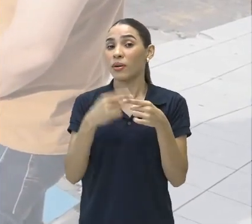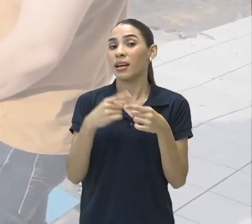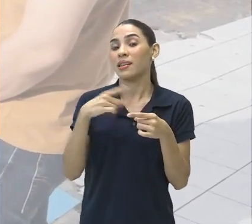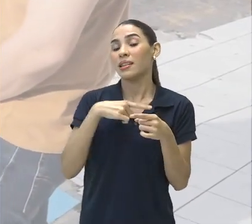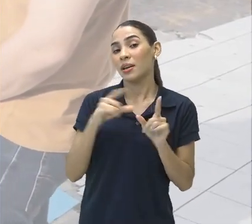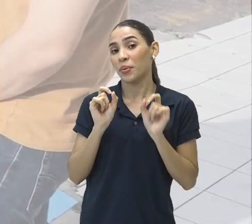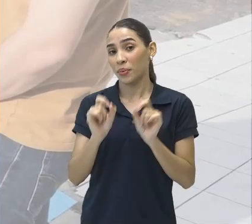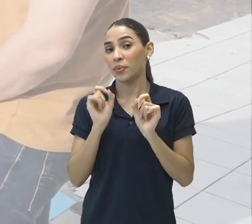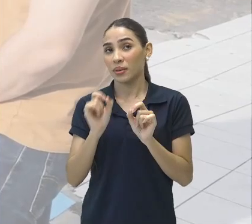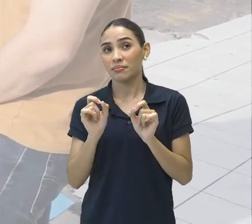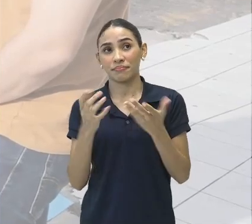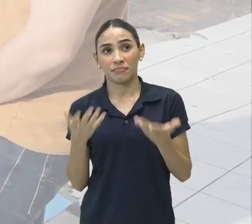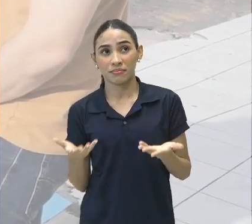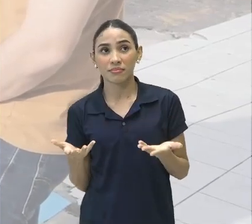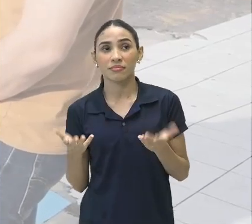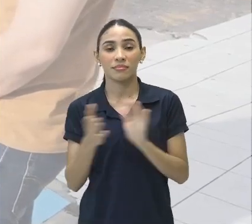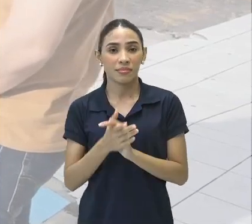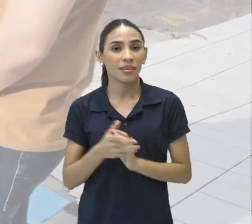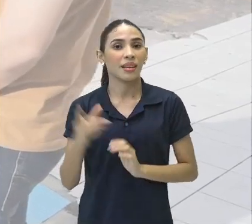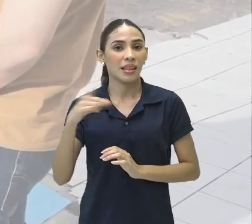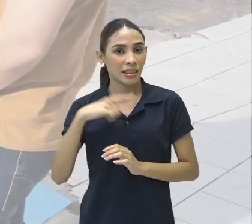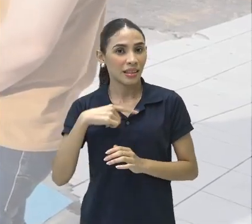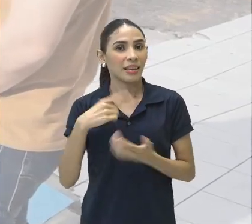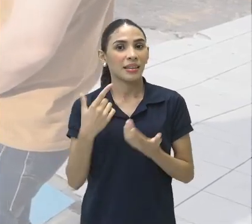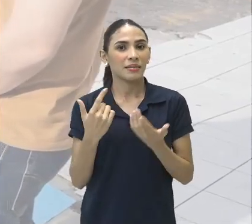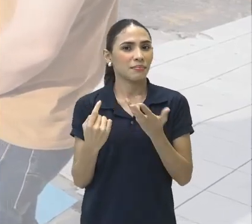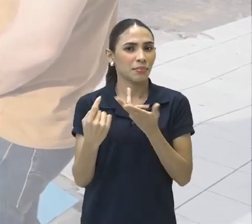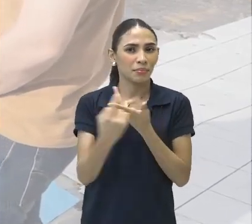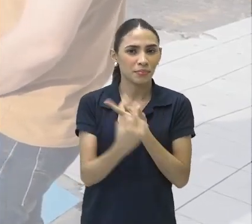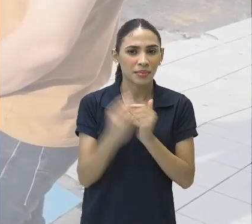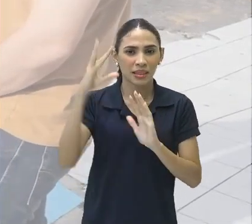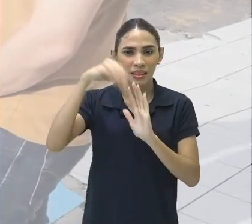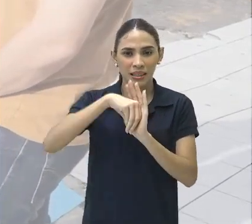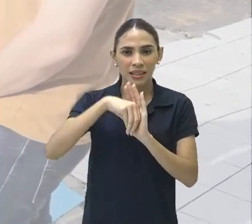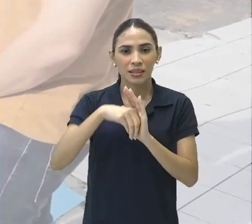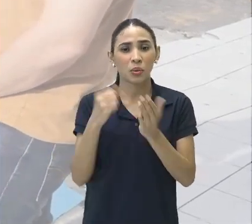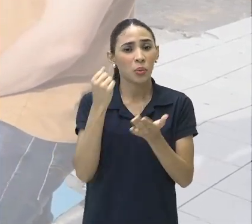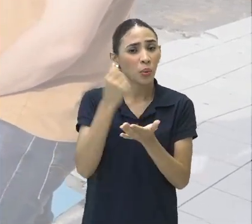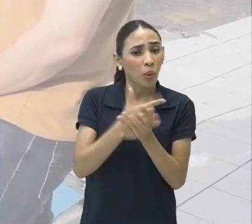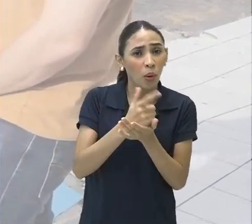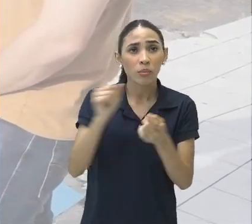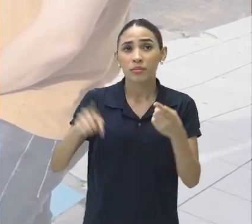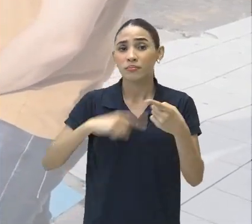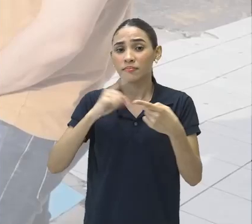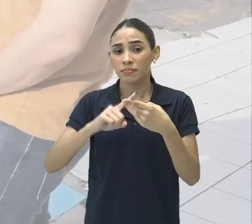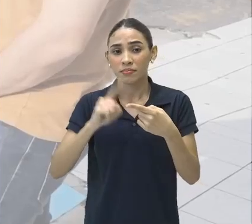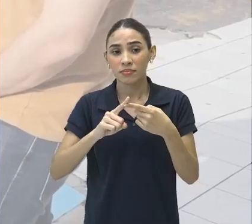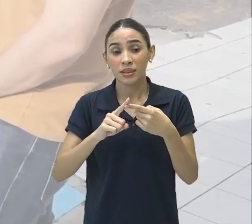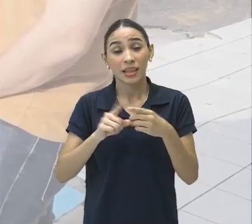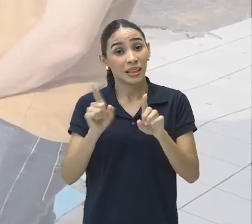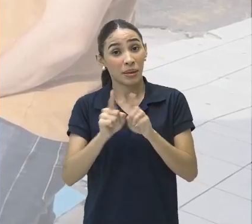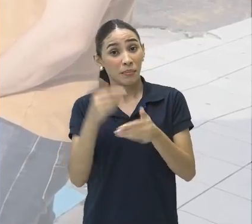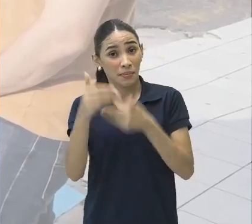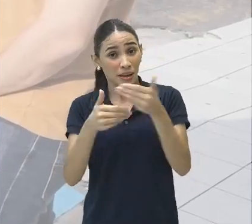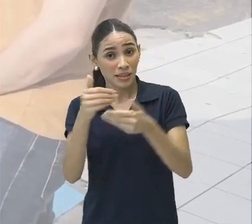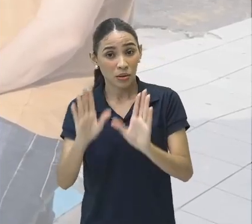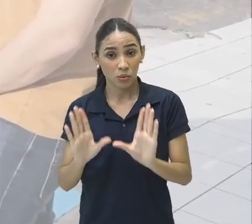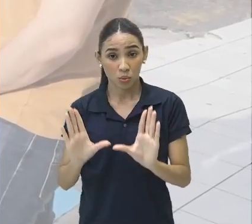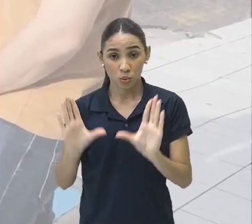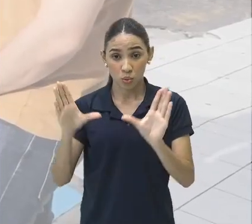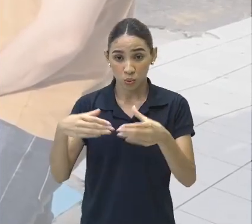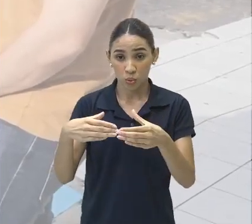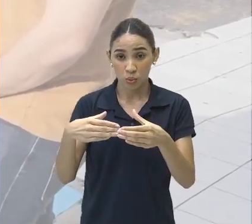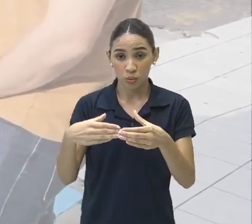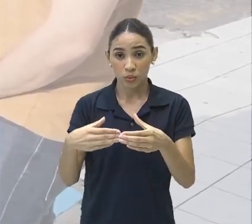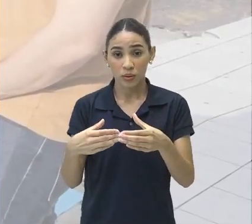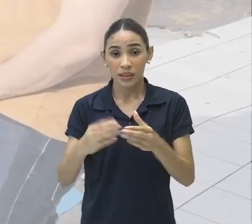né, a gente tem muitas coisas a fazer lá dentro dela. Compras, o que mais? Com o passar do tempo, essa equipe que você